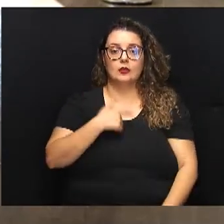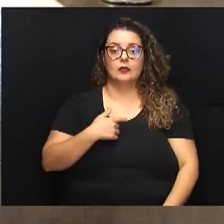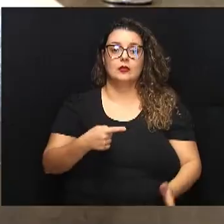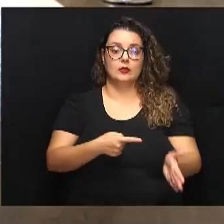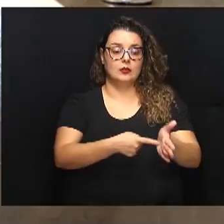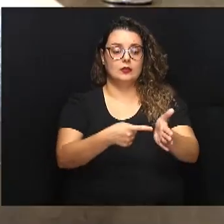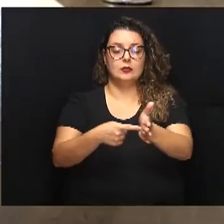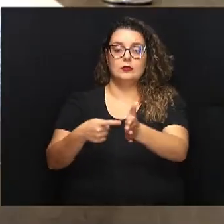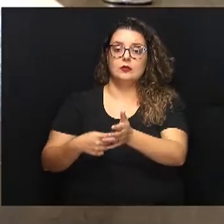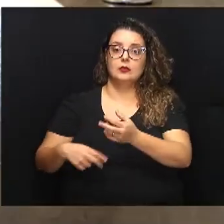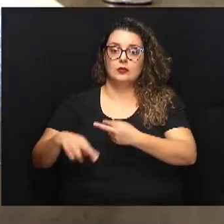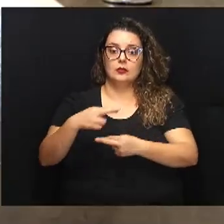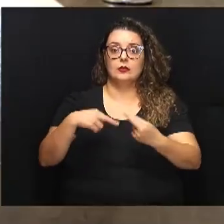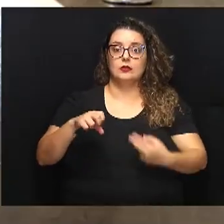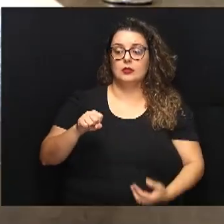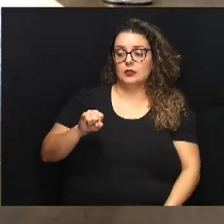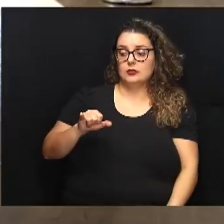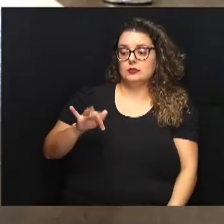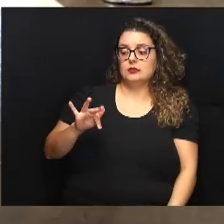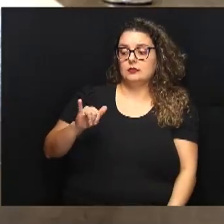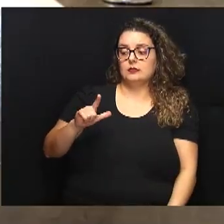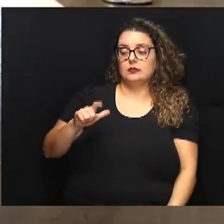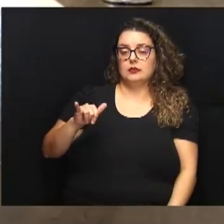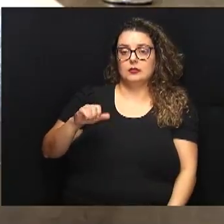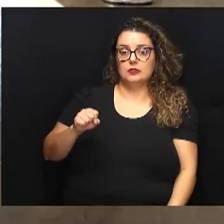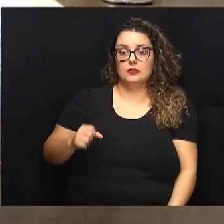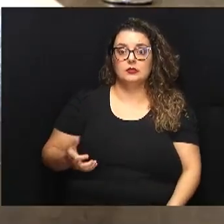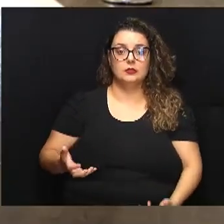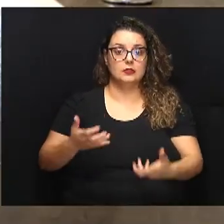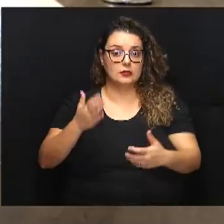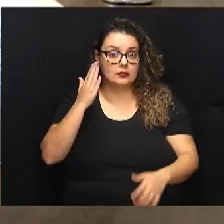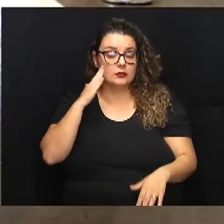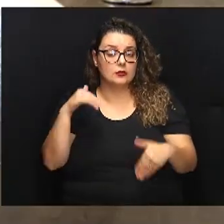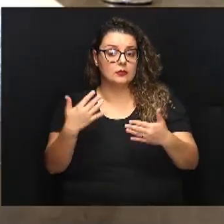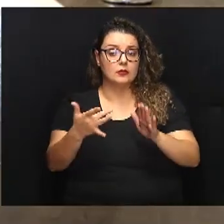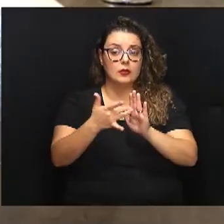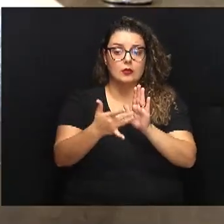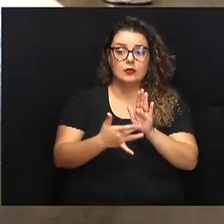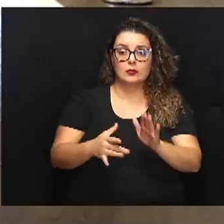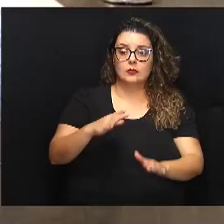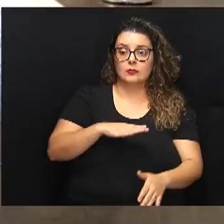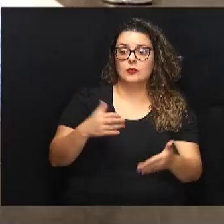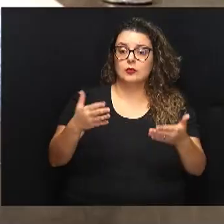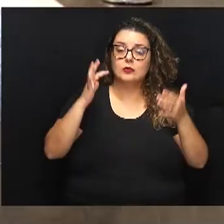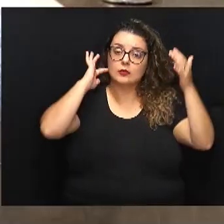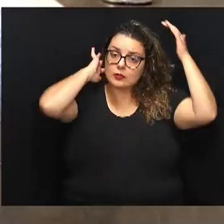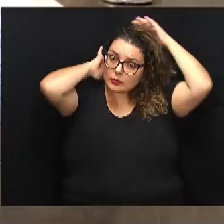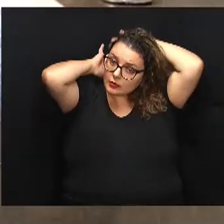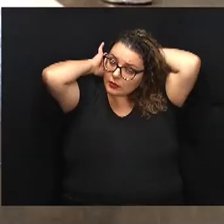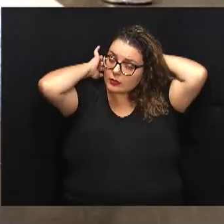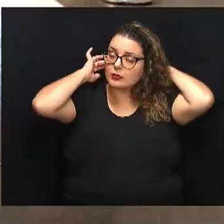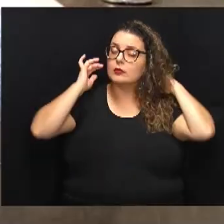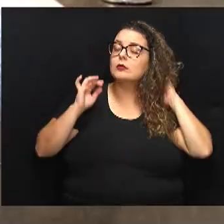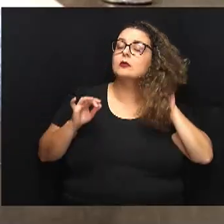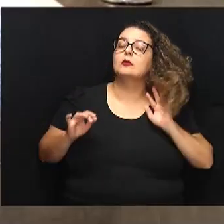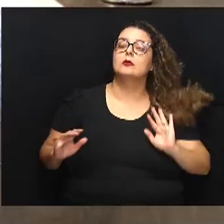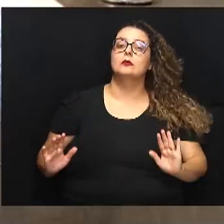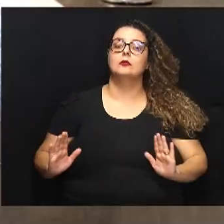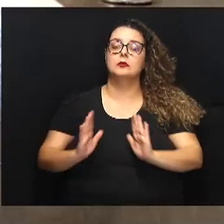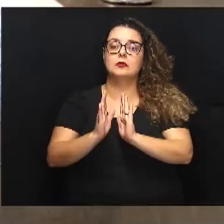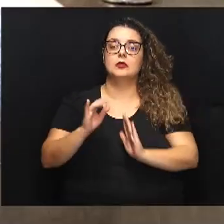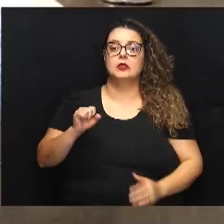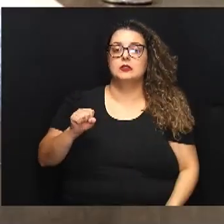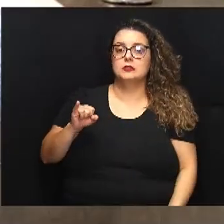denúncias com relação à sífilis, e a gente quer entender quais são os protocolos do município hoje para enfrentamento à sífilis, que acaba sendo uma doença um